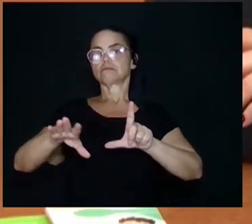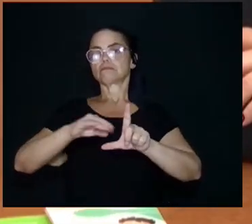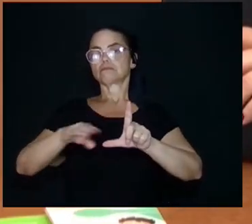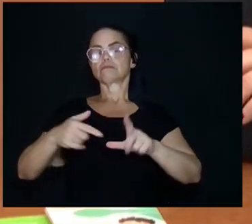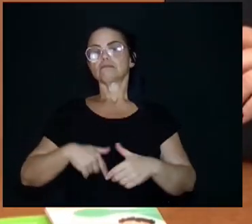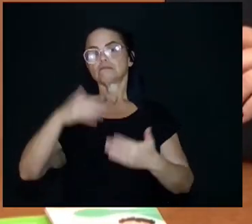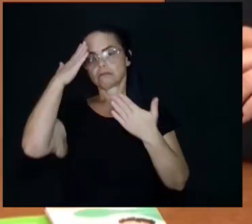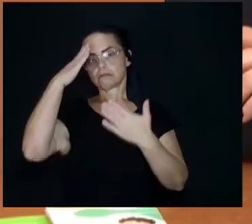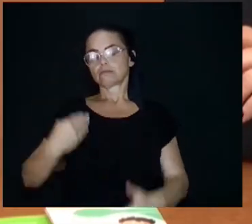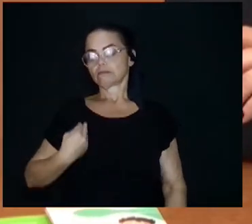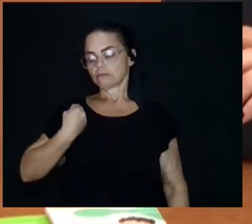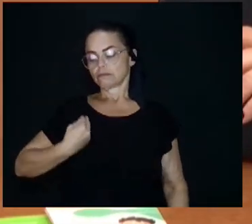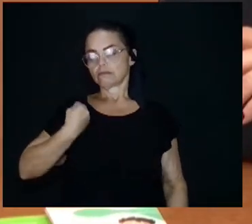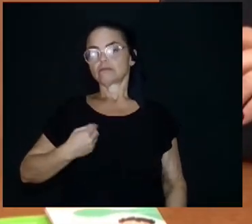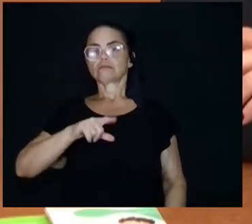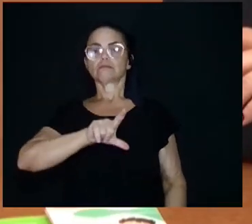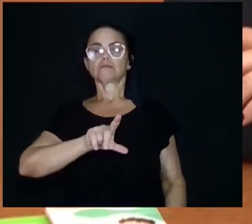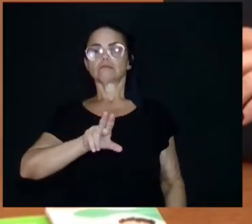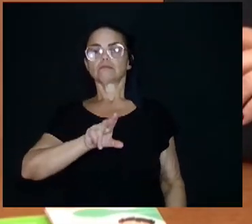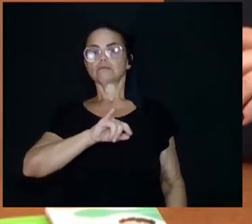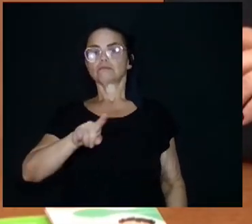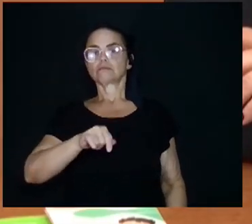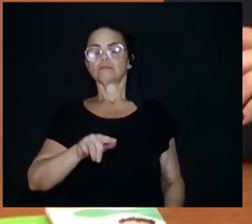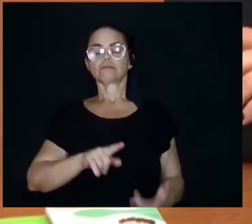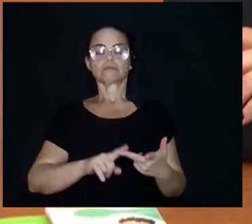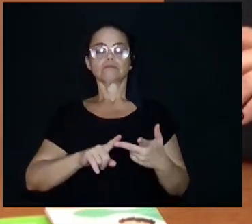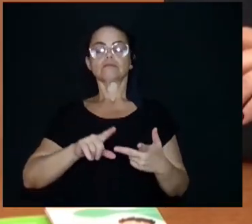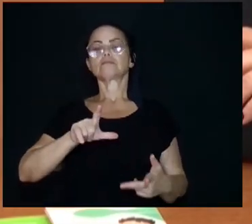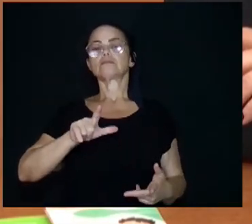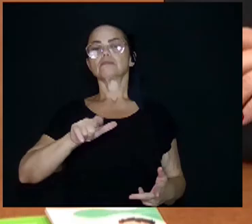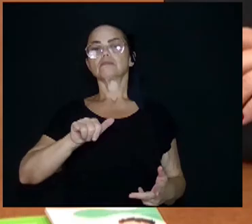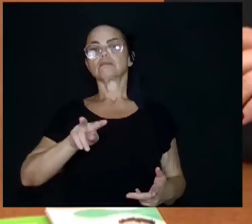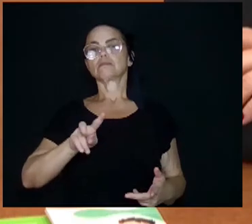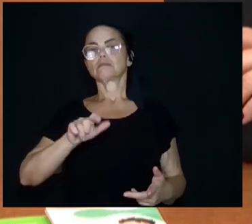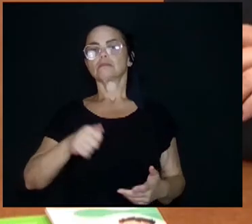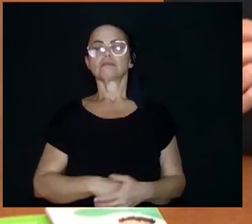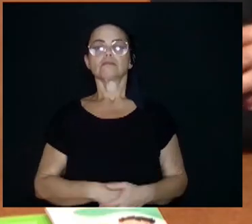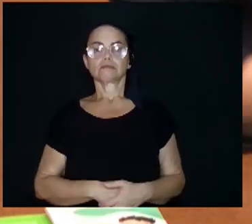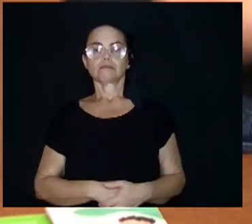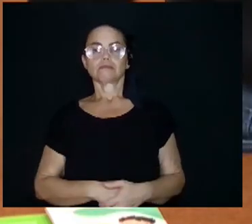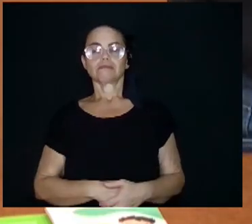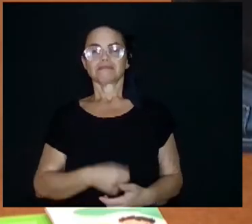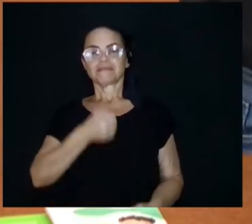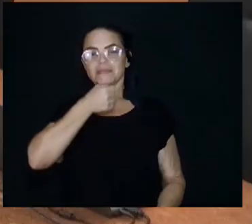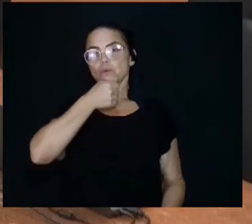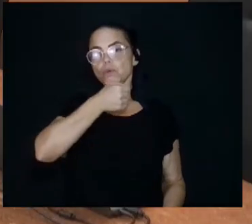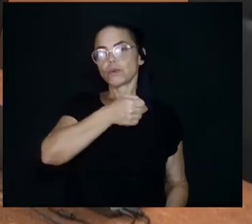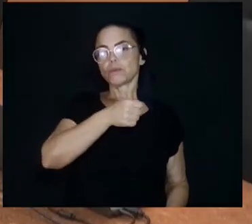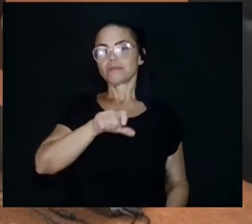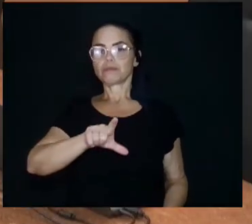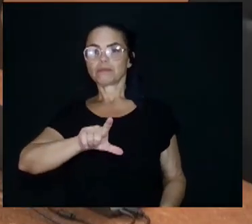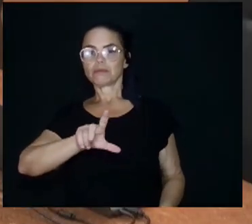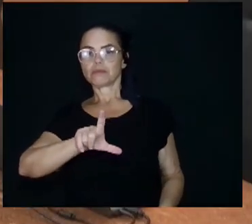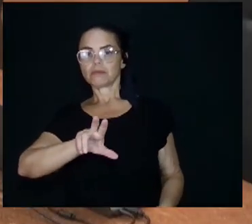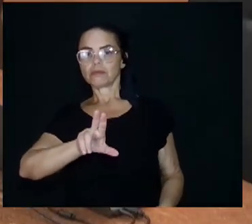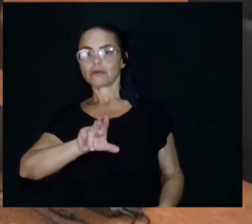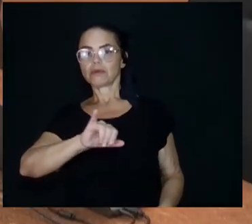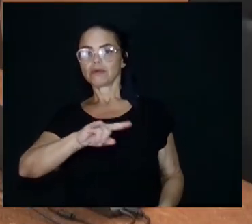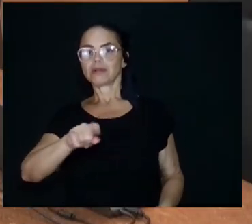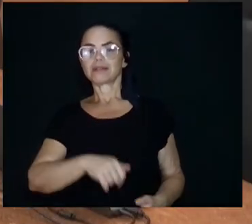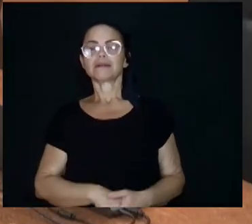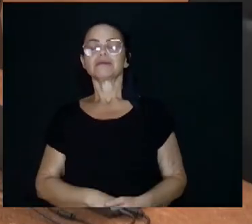Luiz Fernando e da Lívia. Vou passar, então, a fala para o Luiz Fernando, iniciar, tá, Luiz